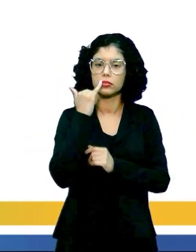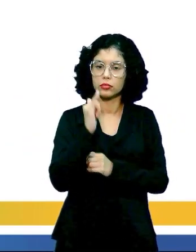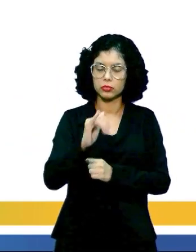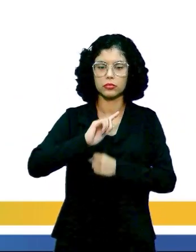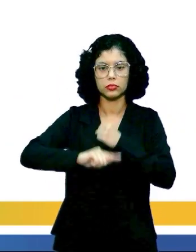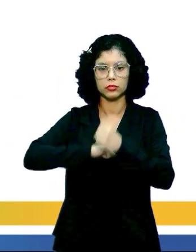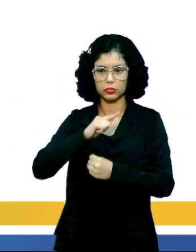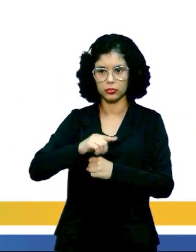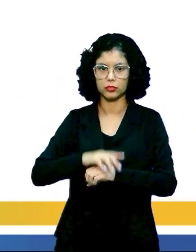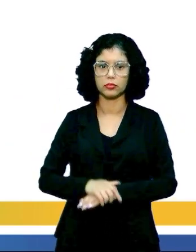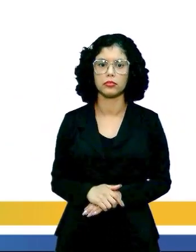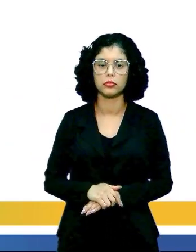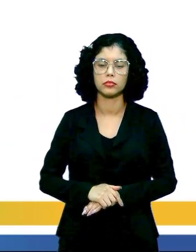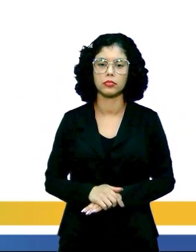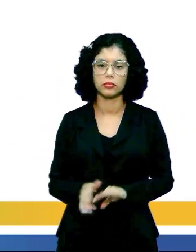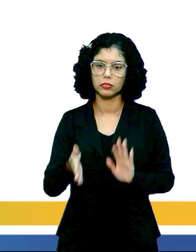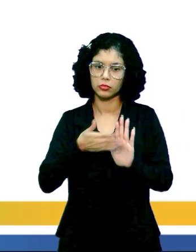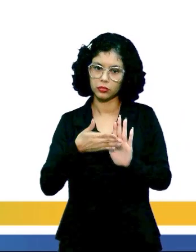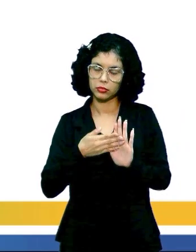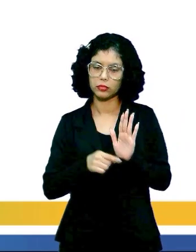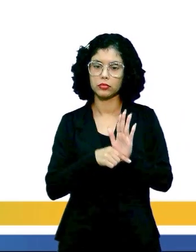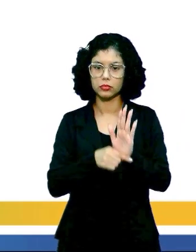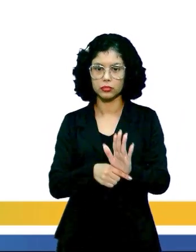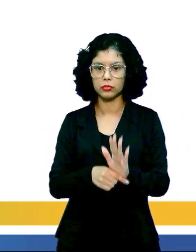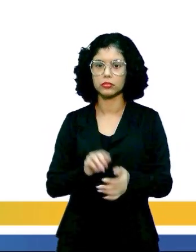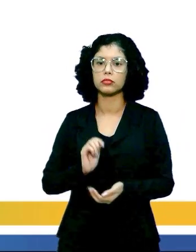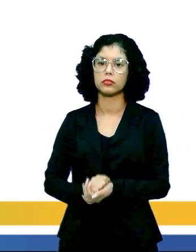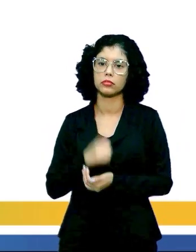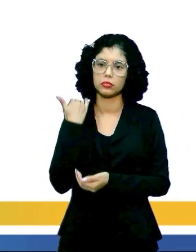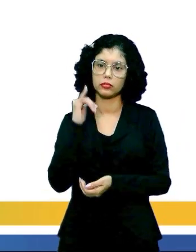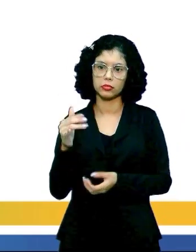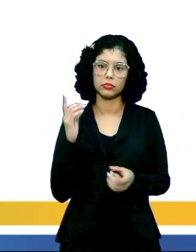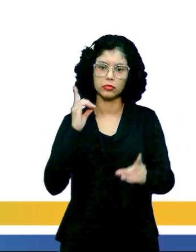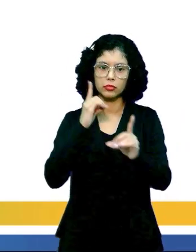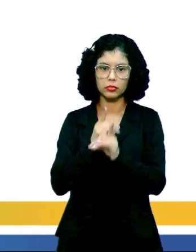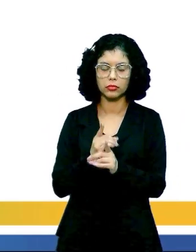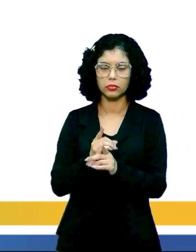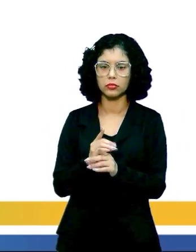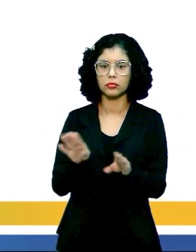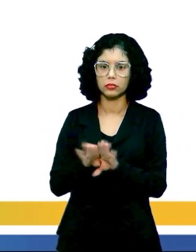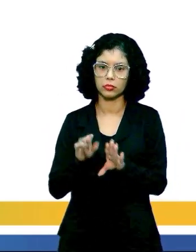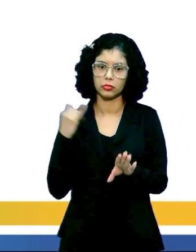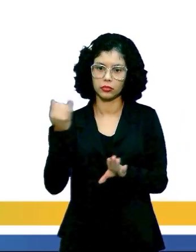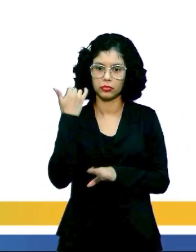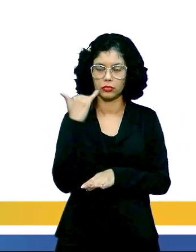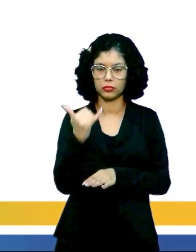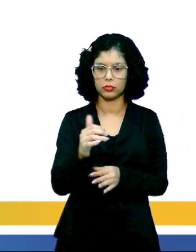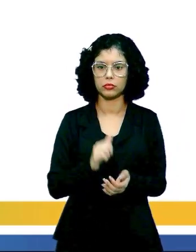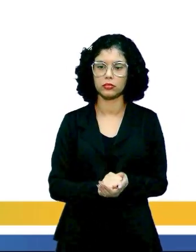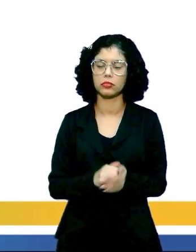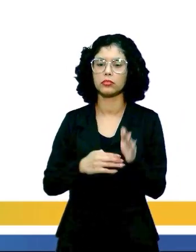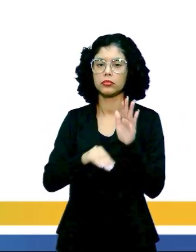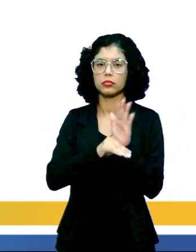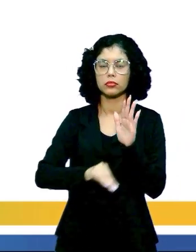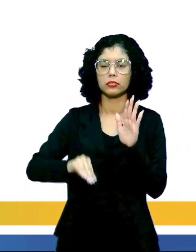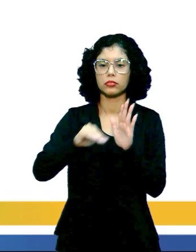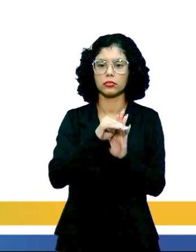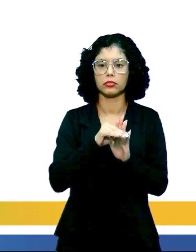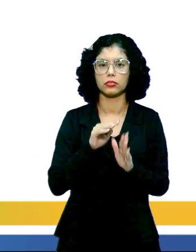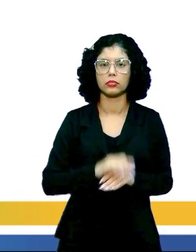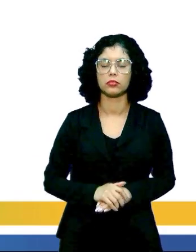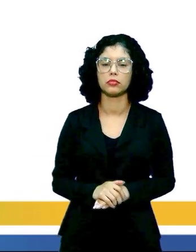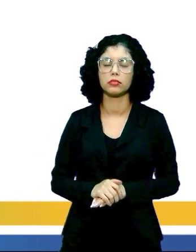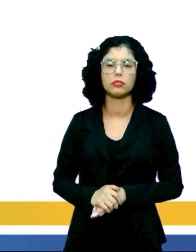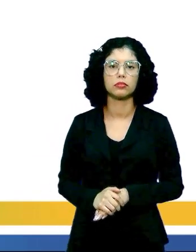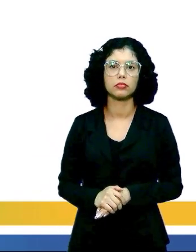na eletrosfera atômica. E letra E. Promoção dos elétrons que se encontram no estado fundamental de energia para os níveis mais